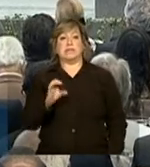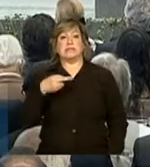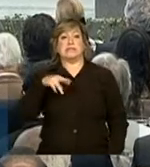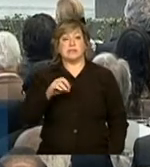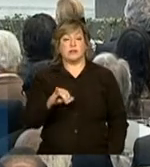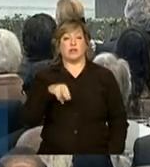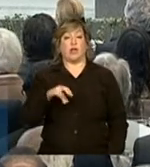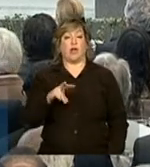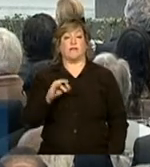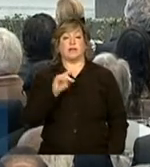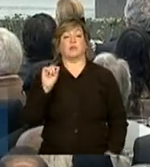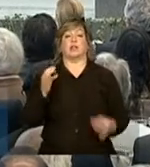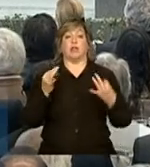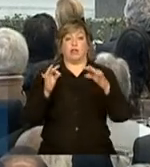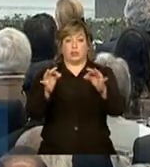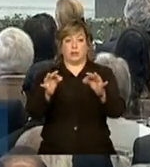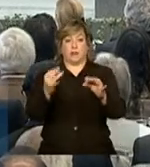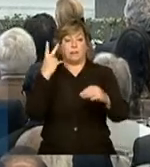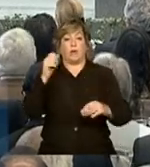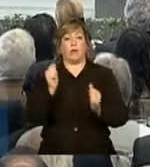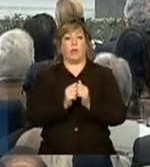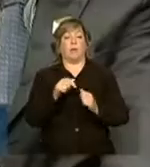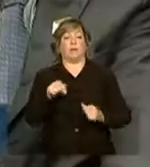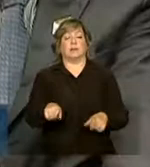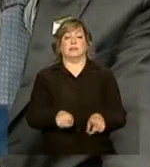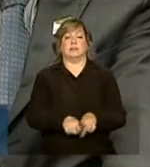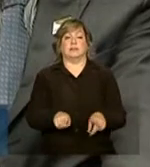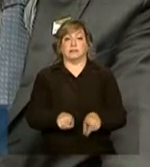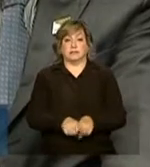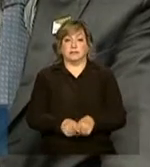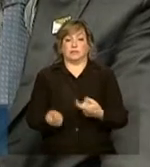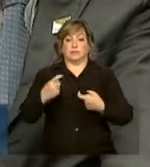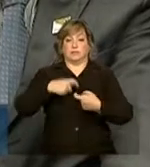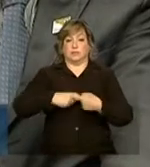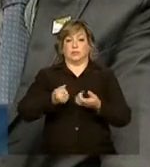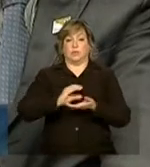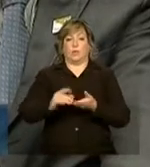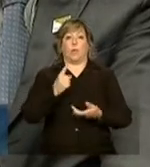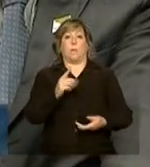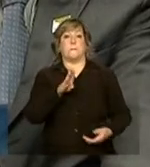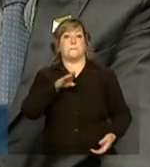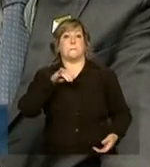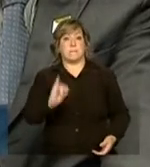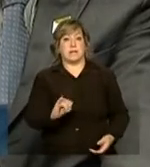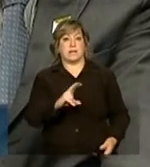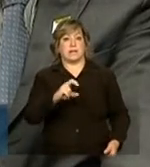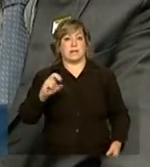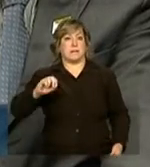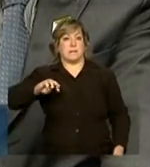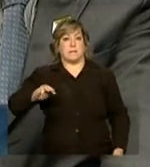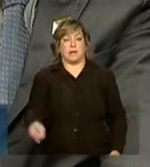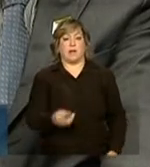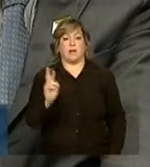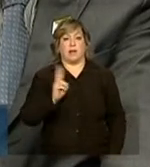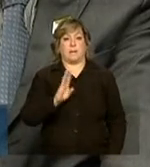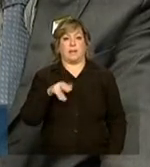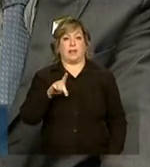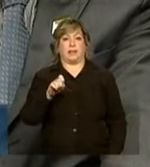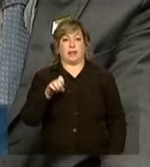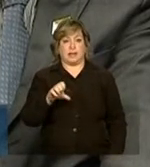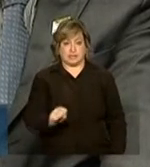inovação e tecnologia e também com financiamento de R$1,5 bilhão do